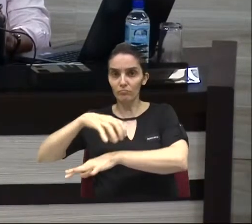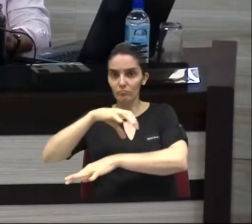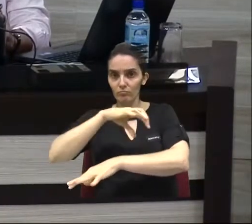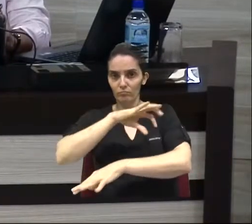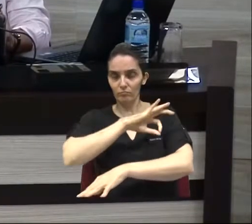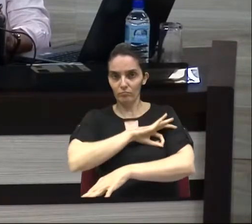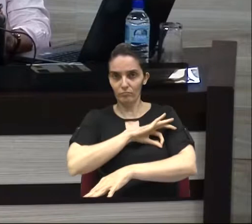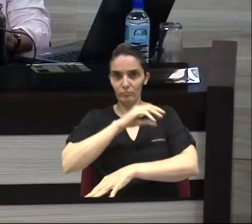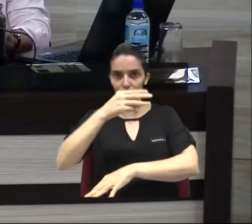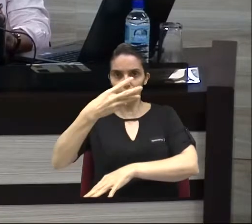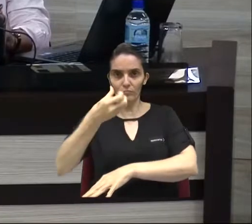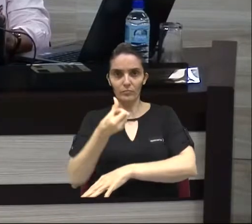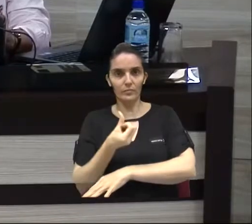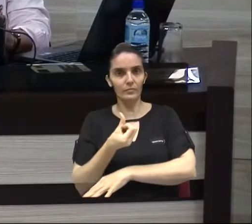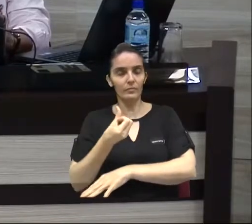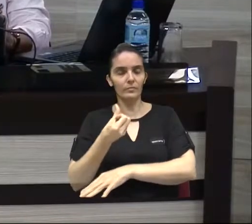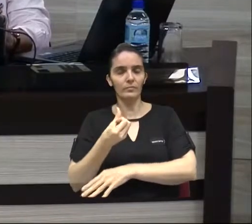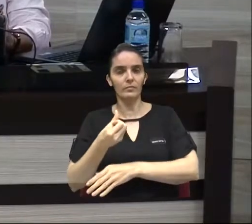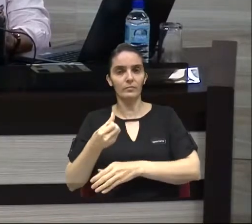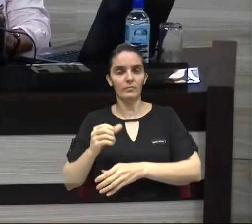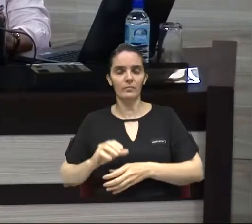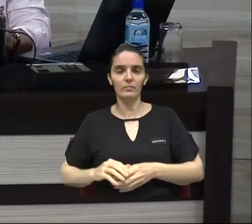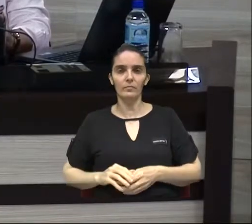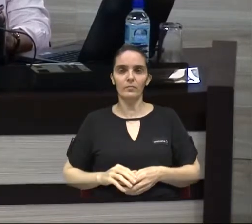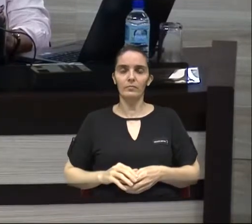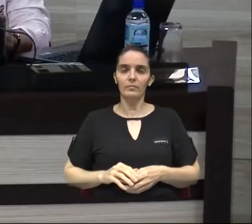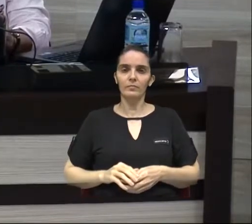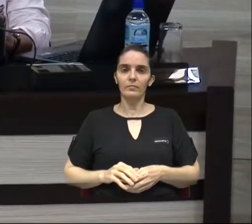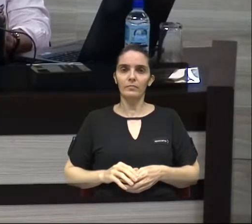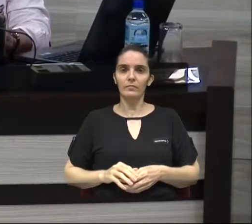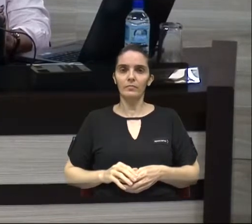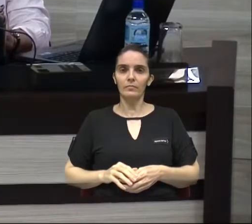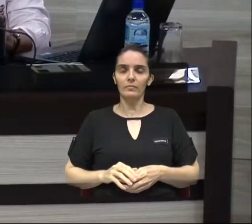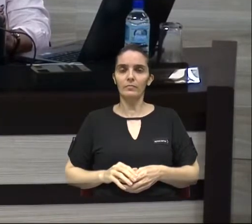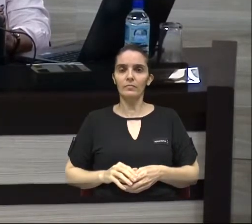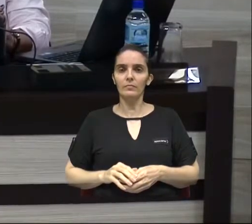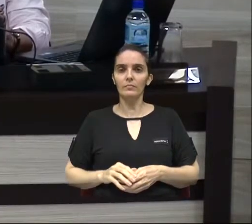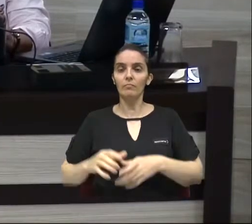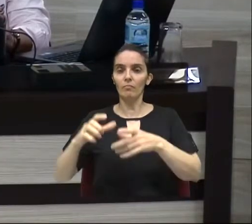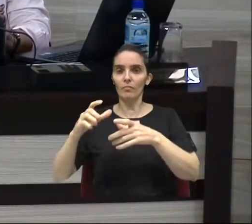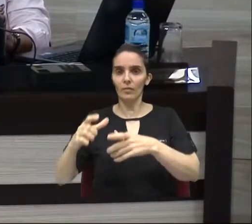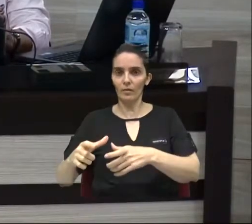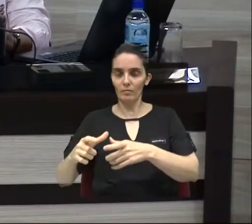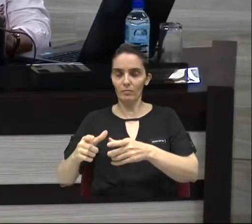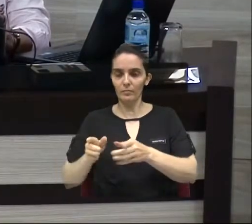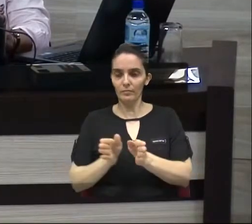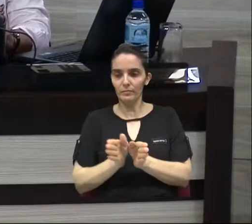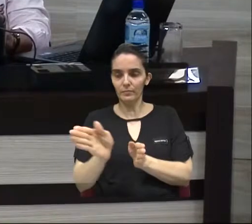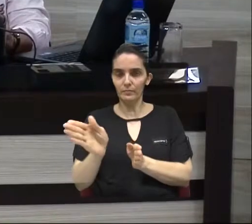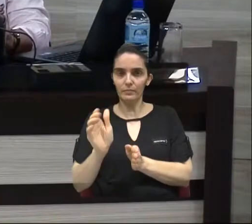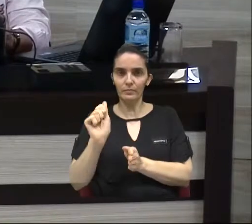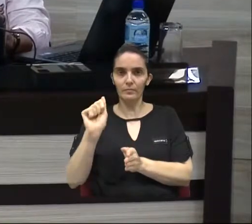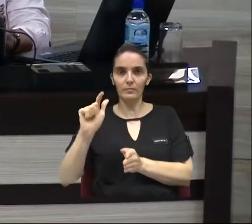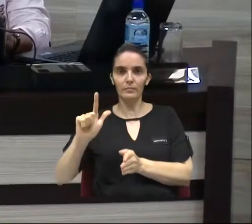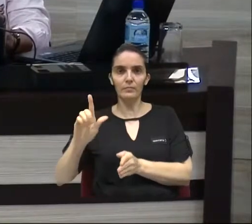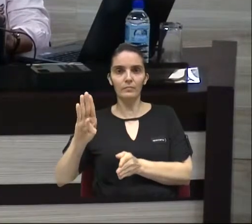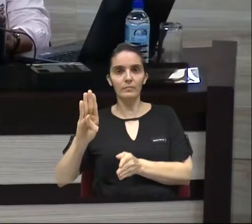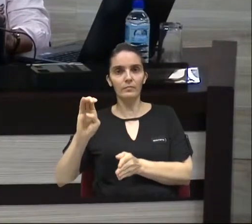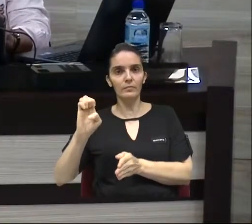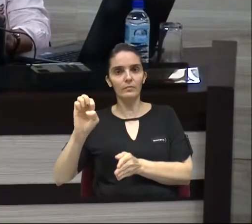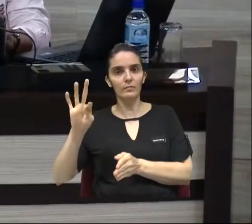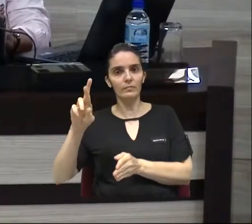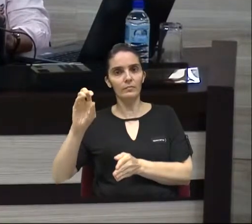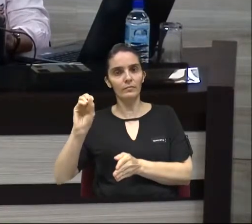do 36º Batalhão da Polícia Militar do Interior, localizada no cruzamento da rua Alberto Pellegrino,